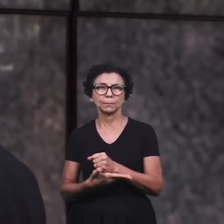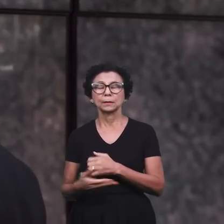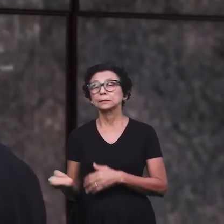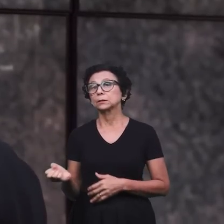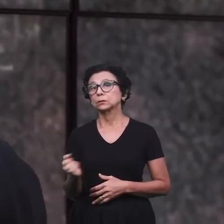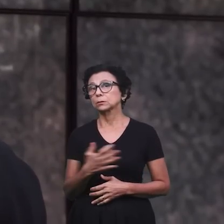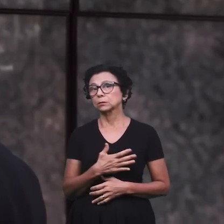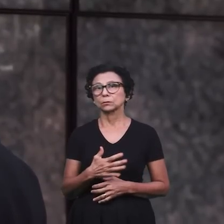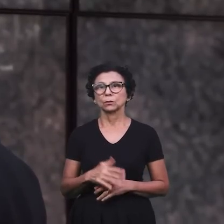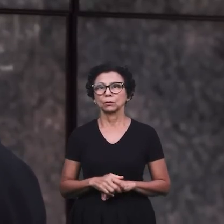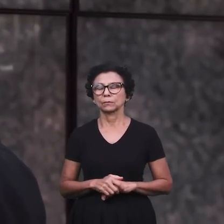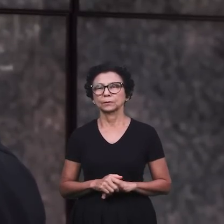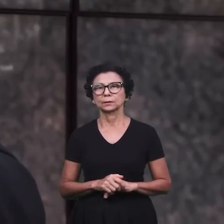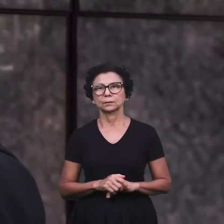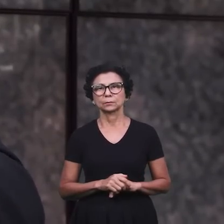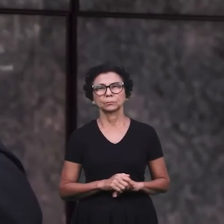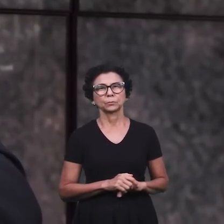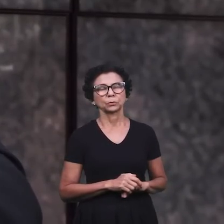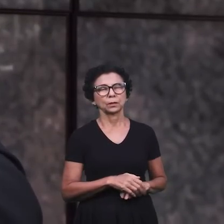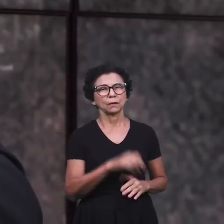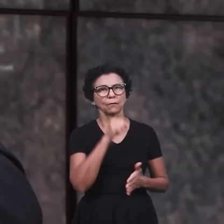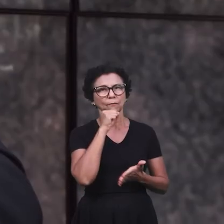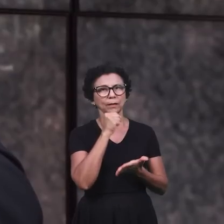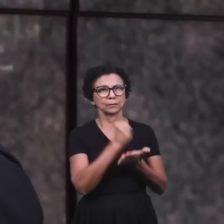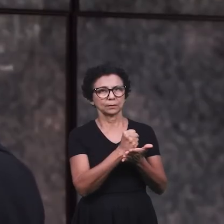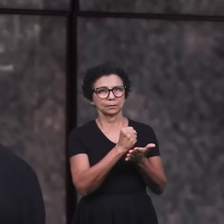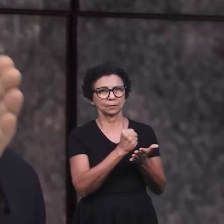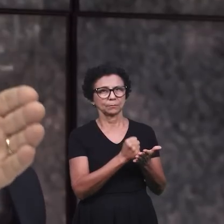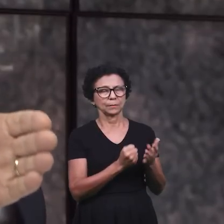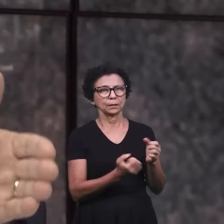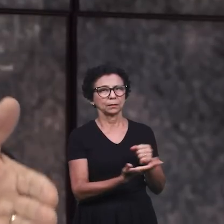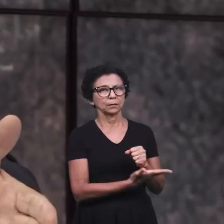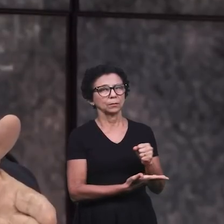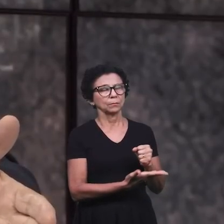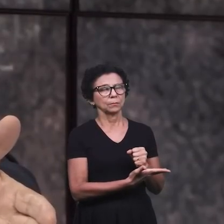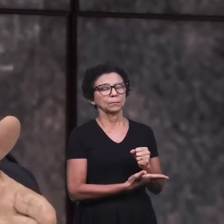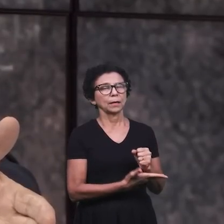As bases da aliança do Velho Testamento,